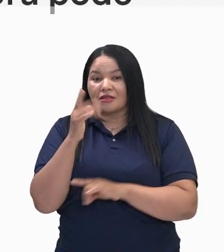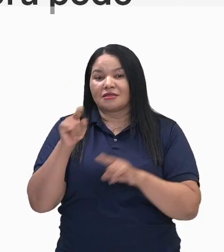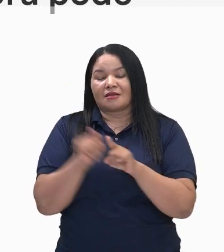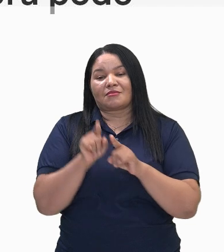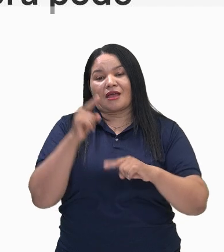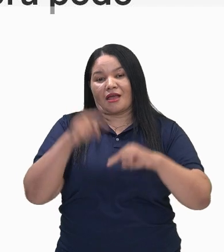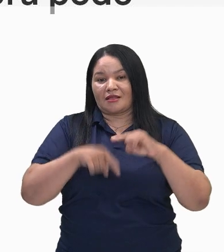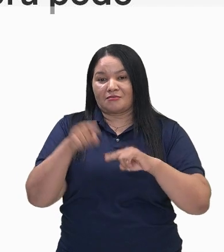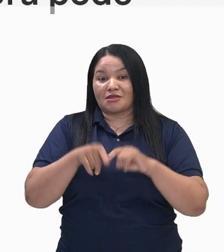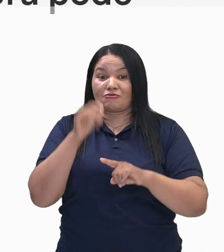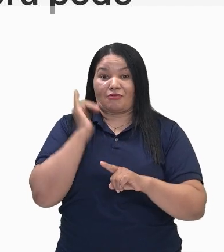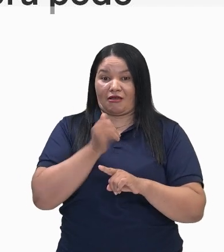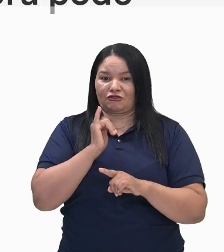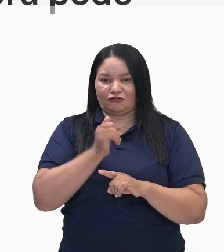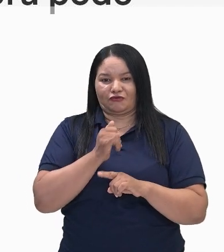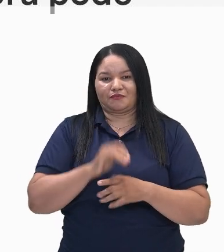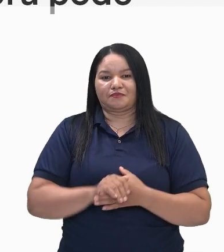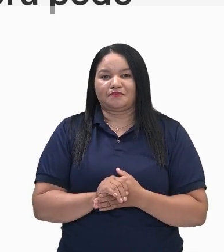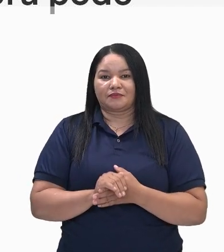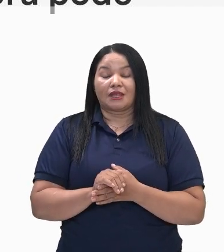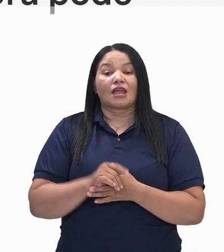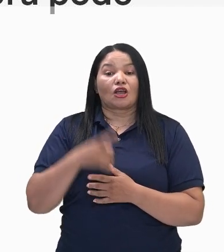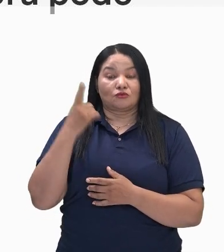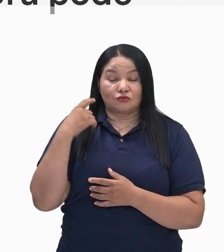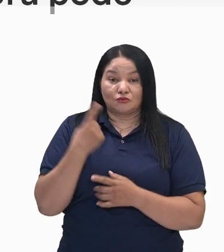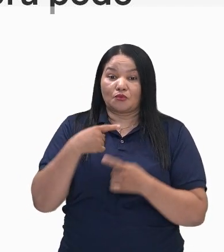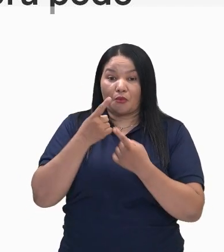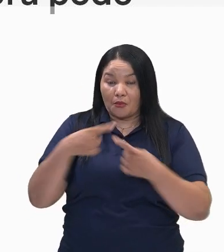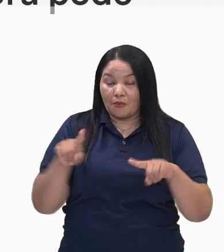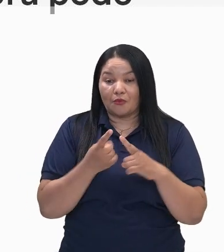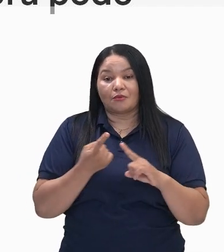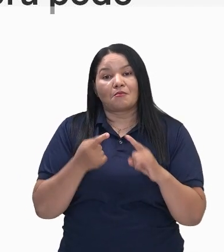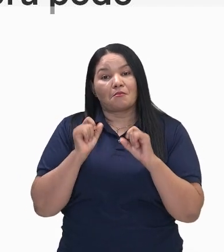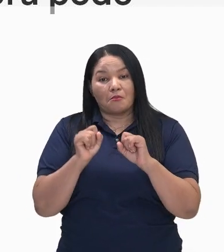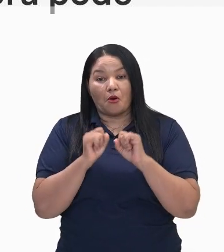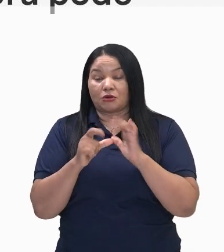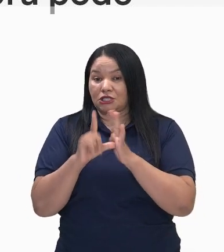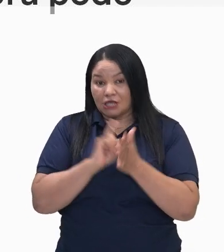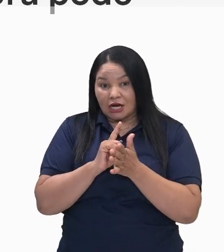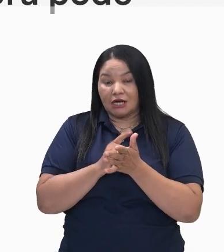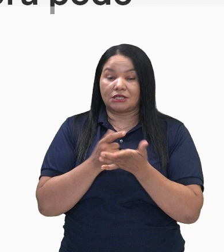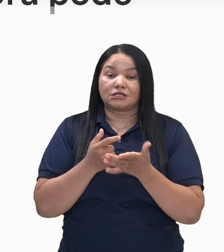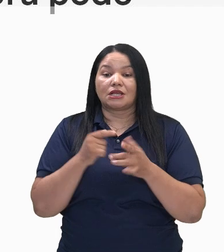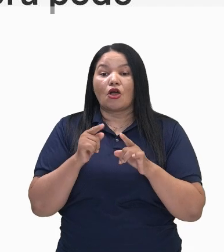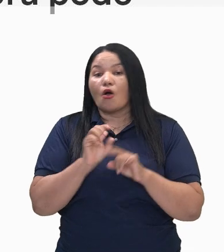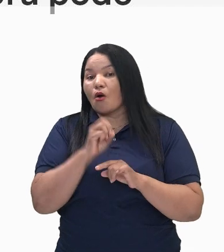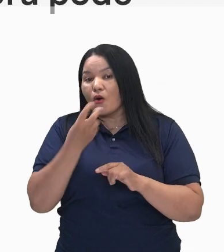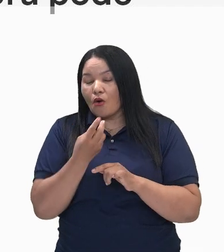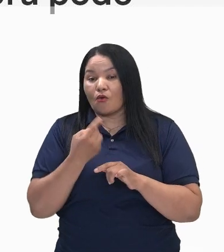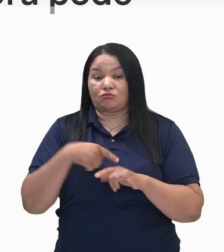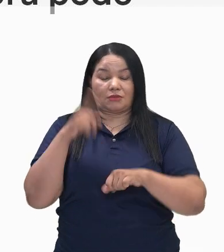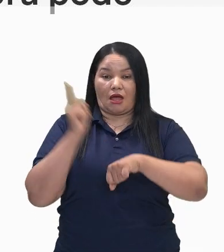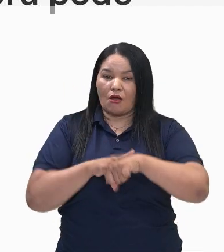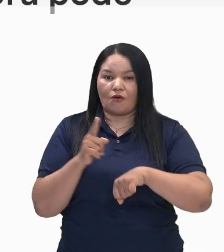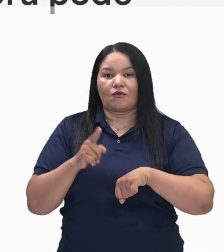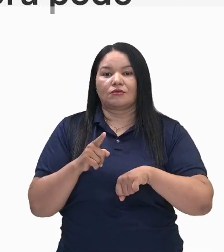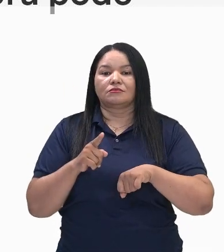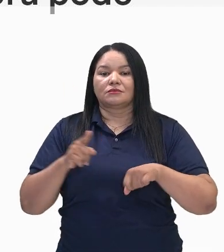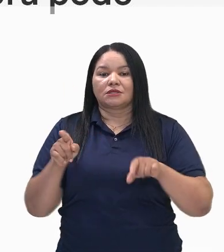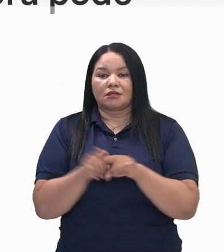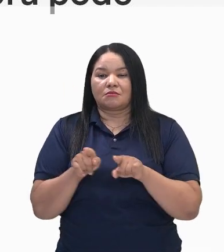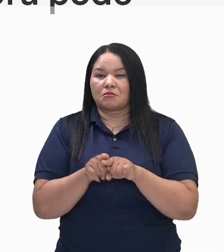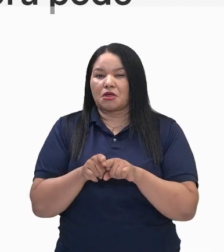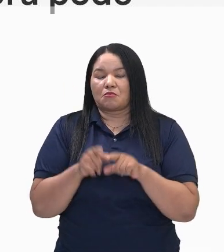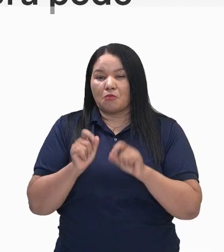elemento narrativo. A trilha sonora pode ser pré-gravada ou executada ao vivo e pode incluir